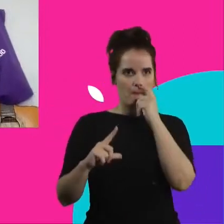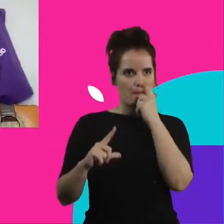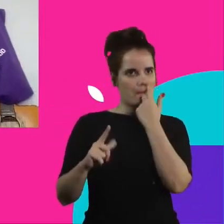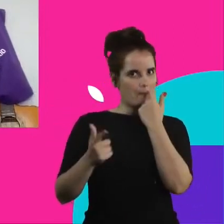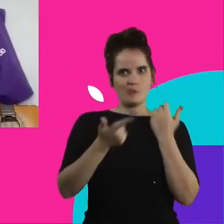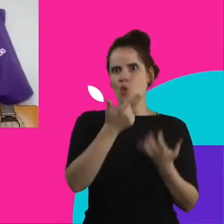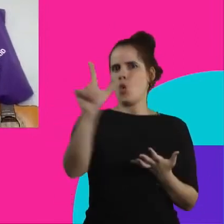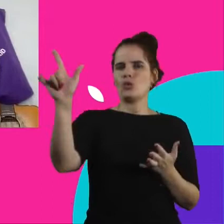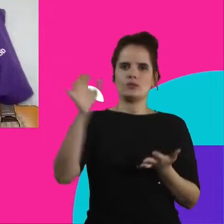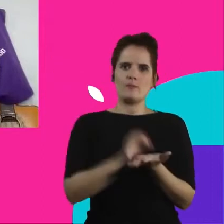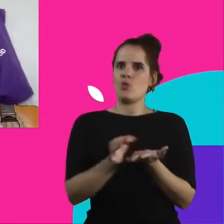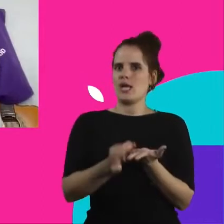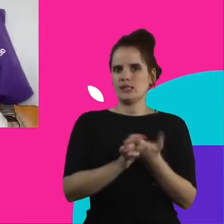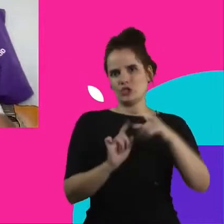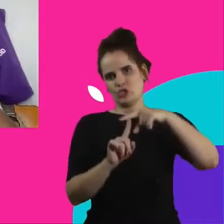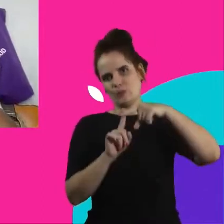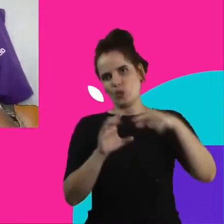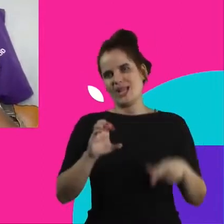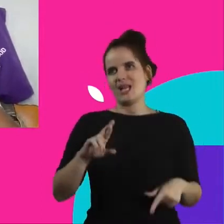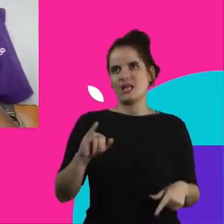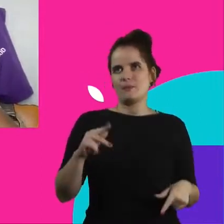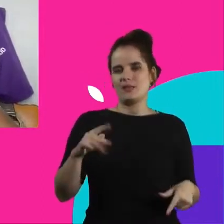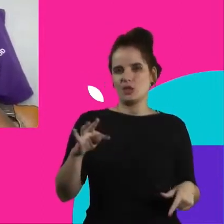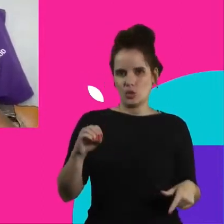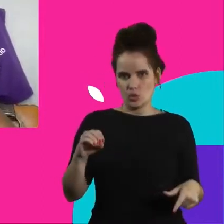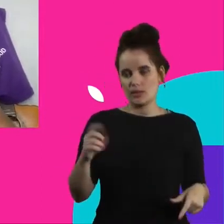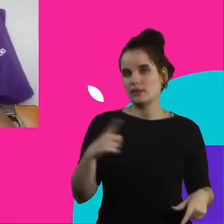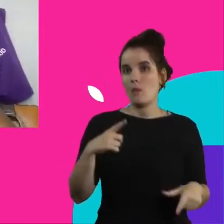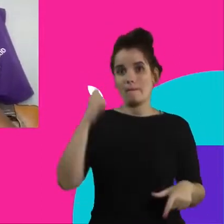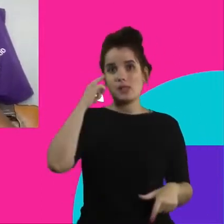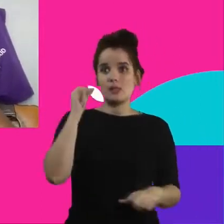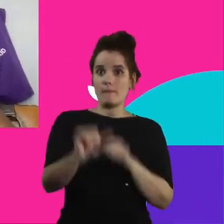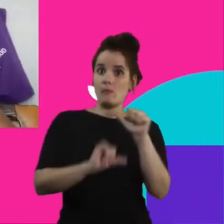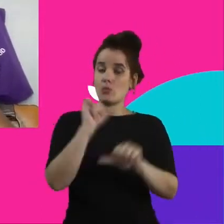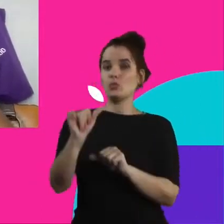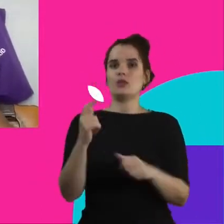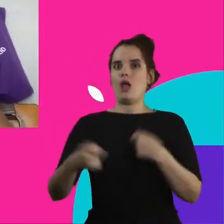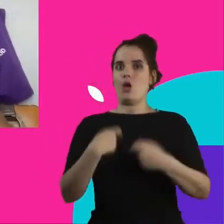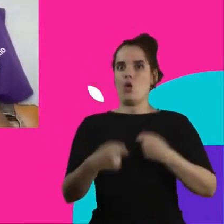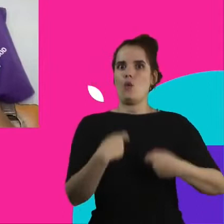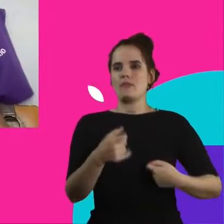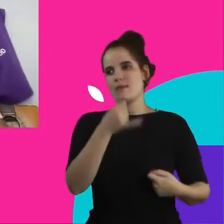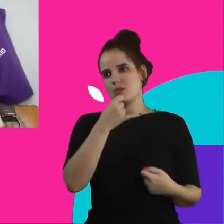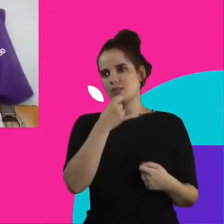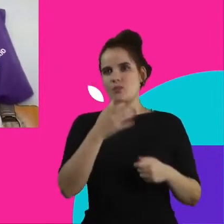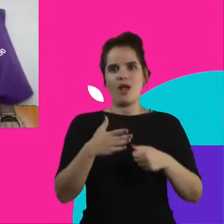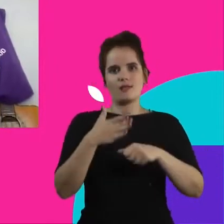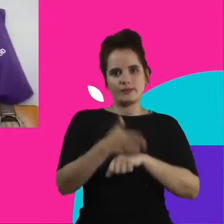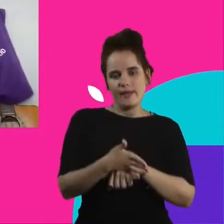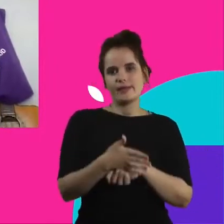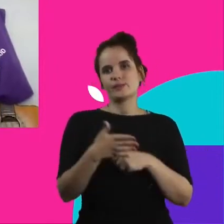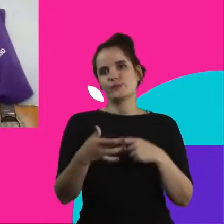acaba sendo muito especulado, né? Então não muda muito a economia, né? Então quando a gente fala em sentido de acesso,